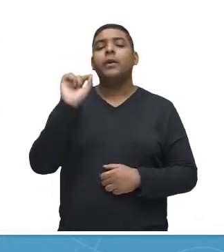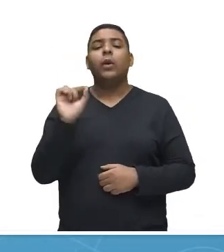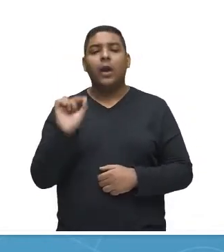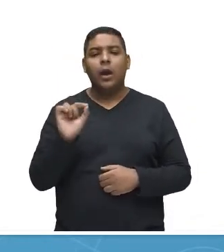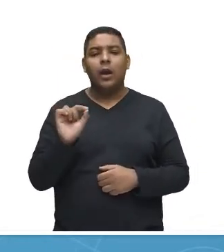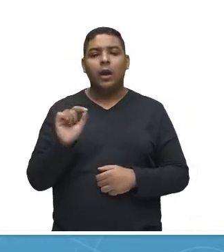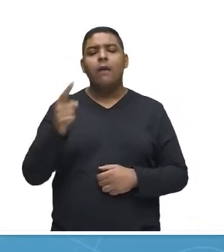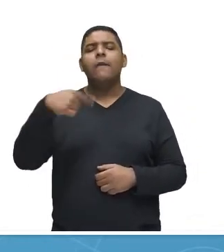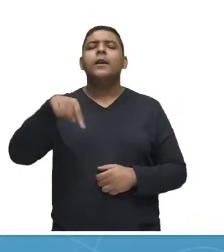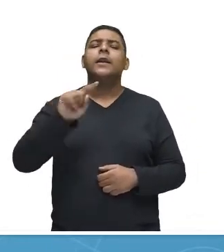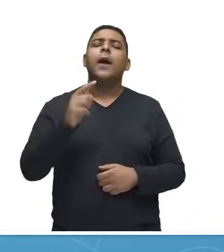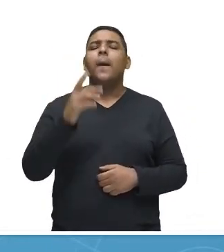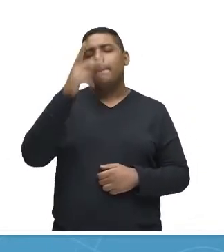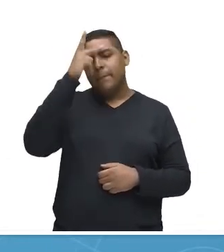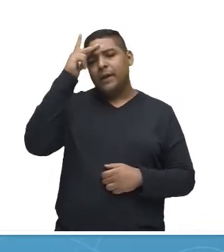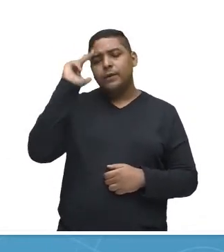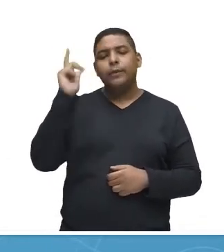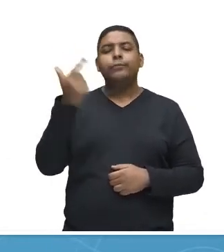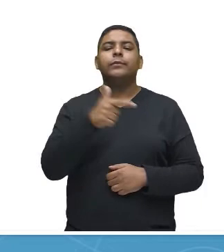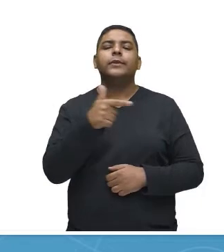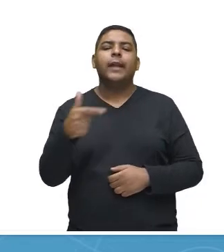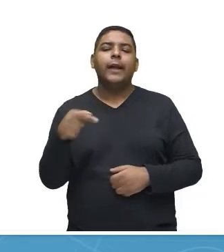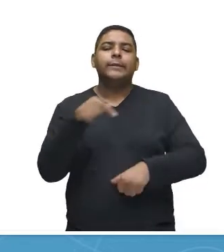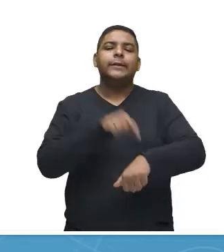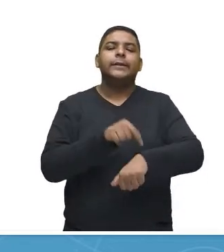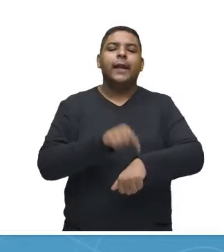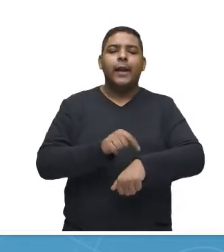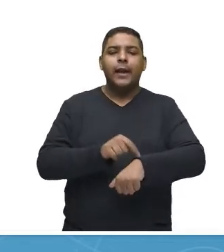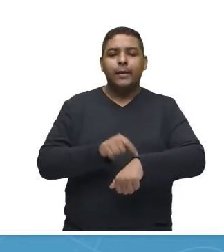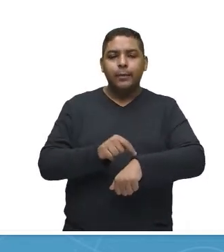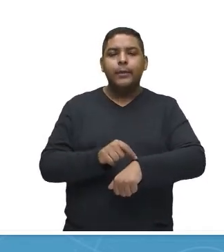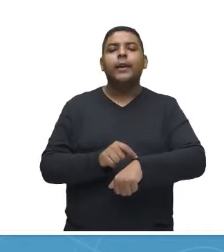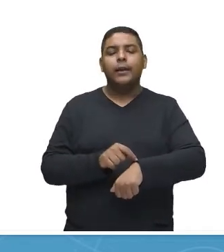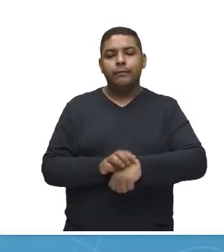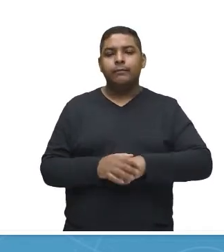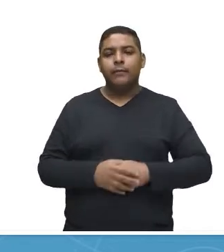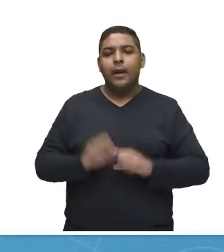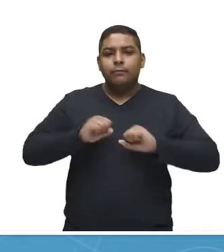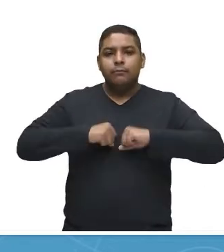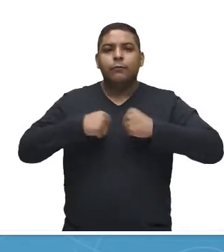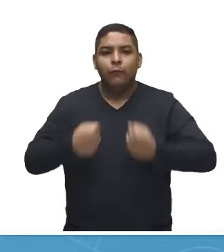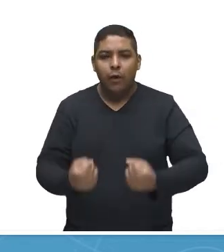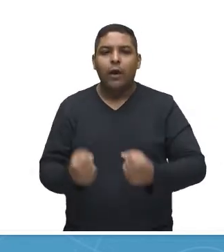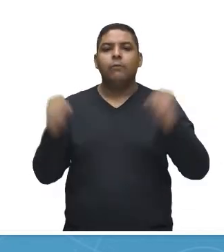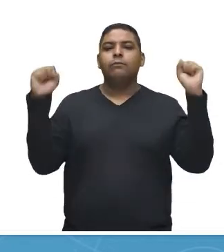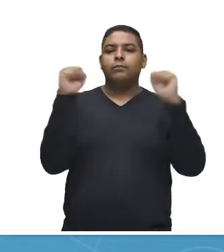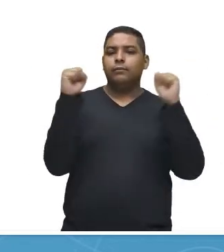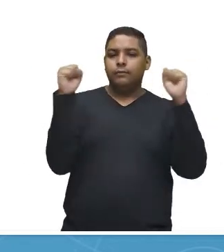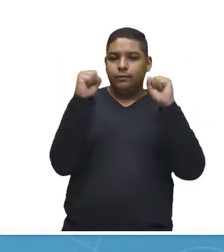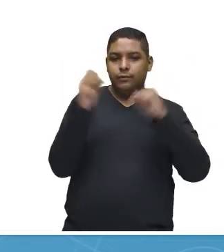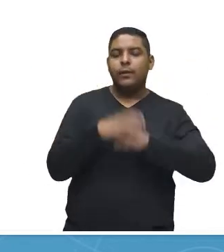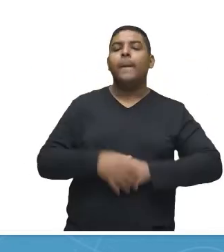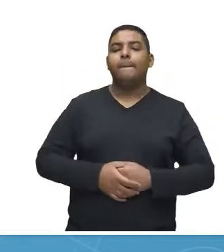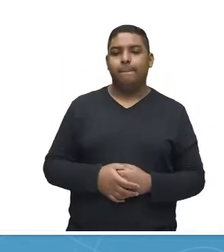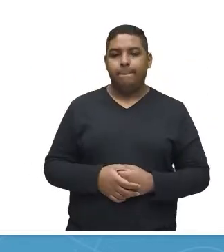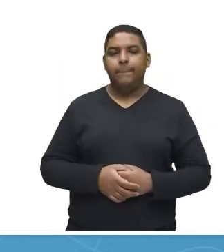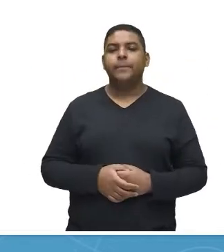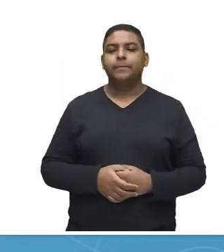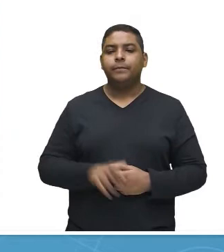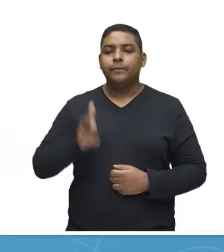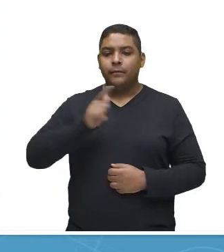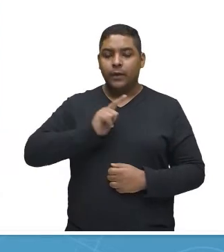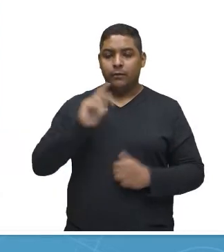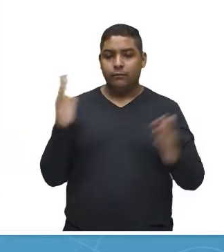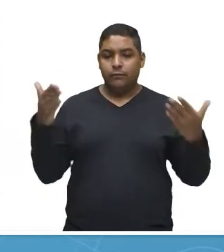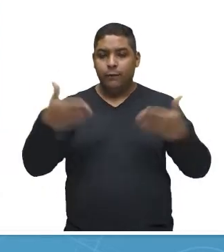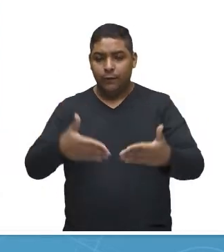aquela pessoa que não tem muito tempo para se dedicar aos exercícios físicos, então se dedique a essas atividades, né, que a